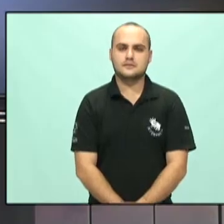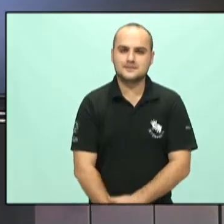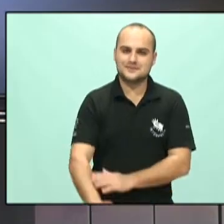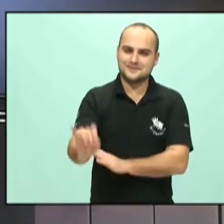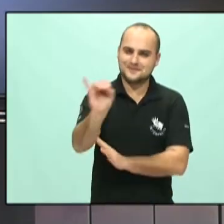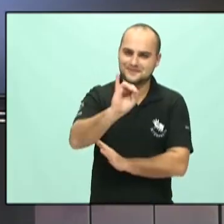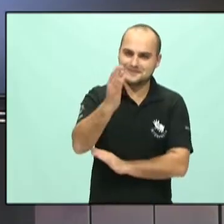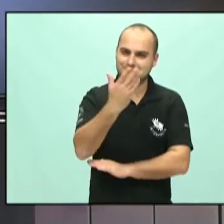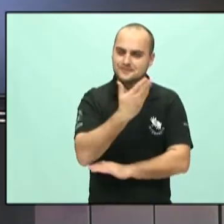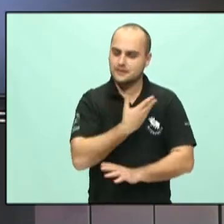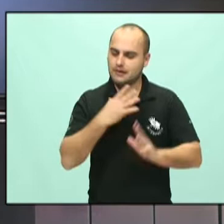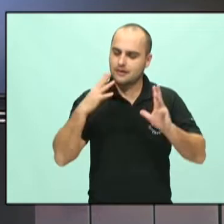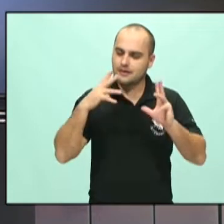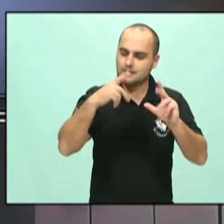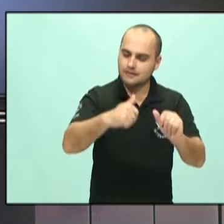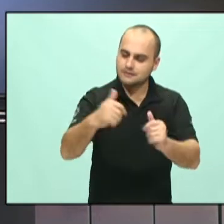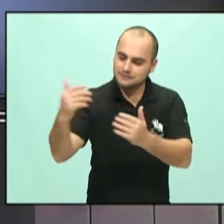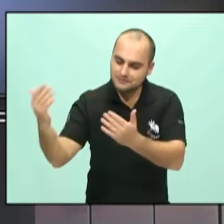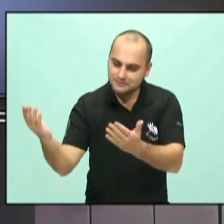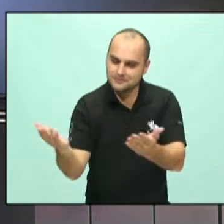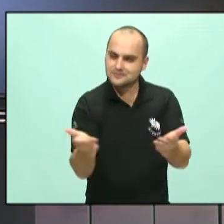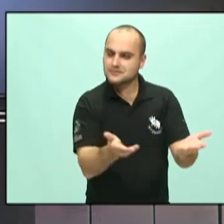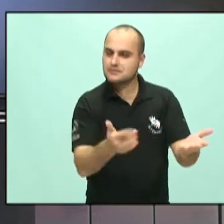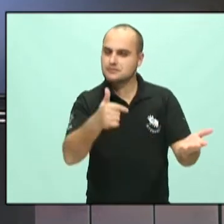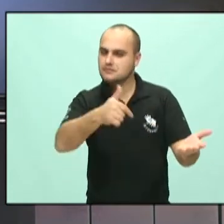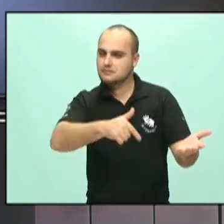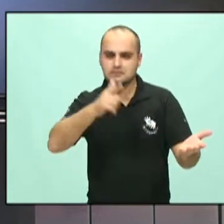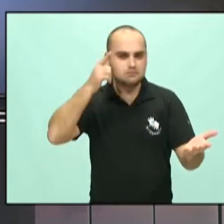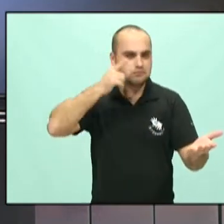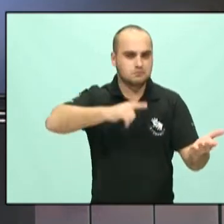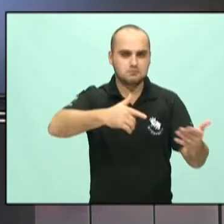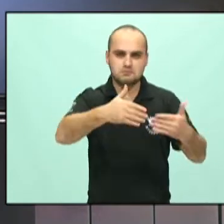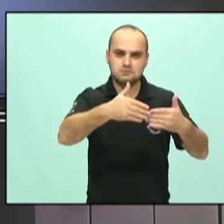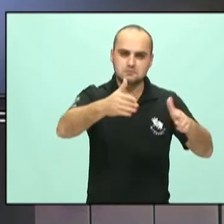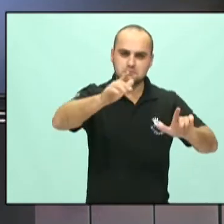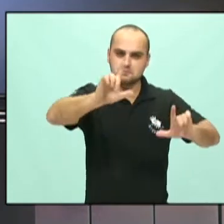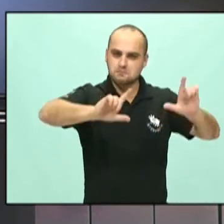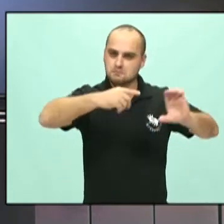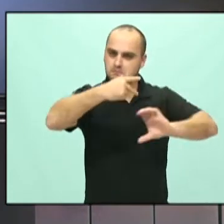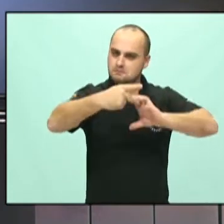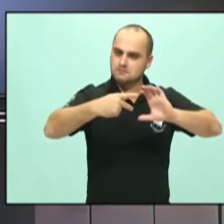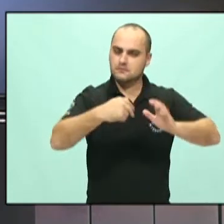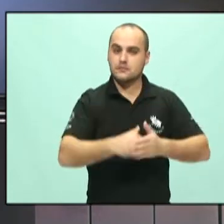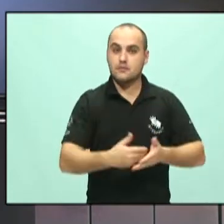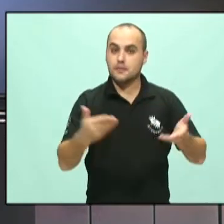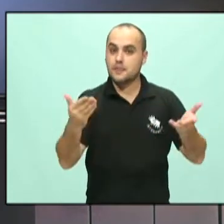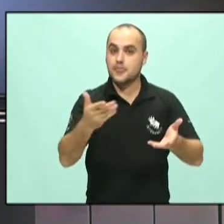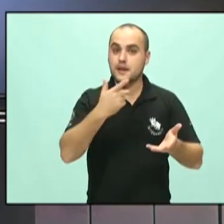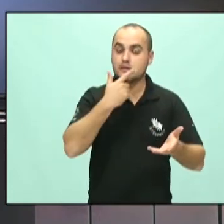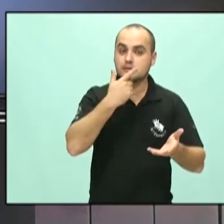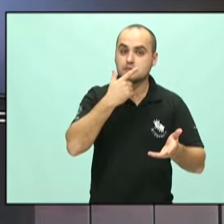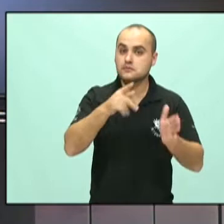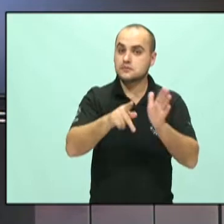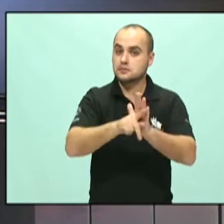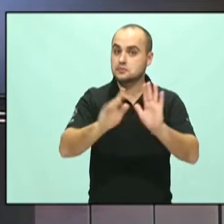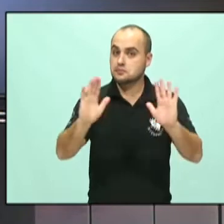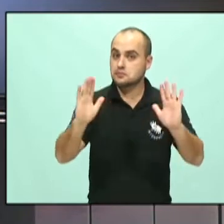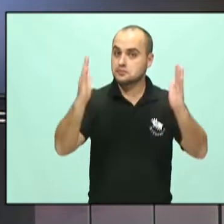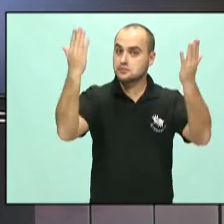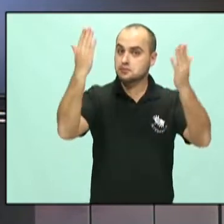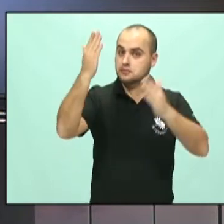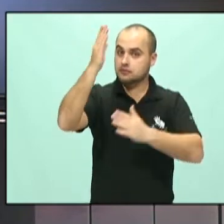Olá, amigos, sejam bem-vindos a mais um Câmara Aberta. No programa de hoje, nós vamos falar sobre o Festival de Cinema